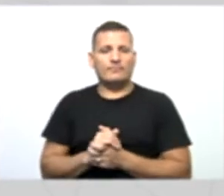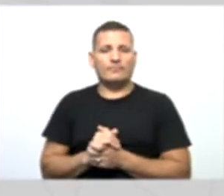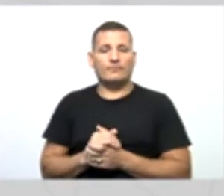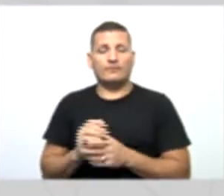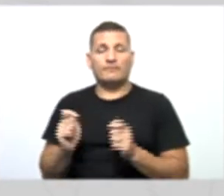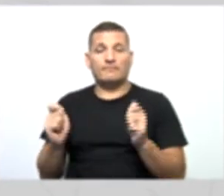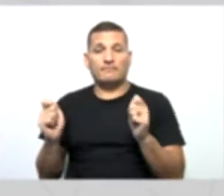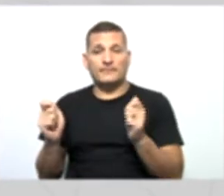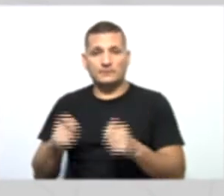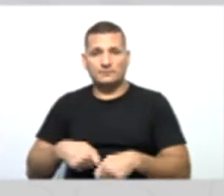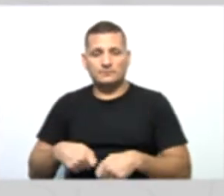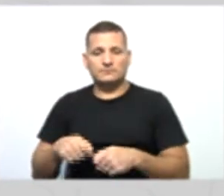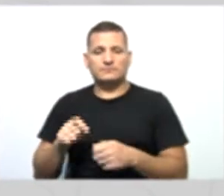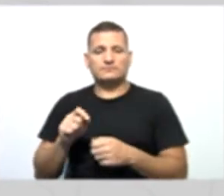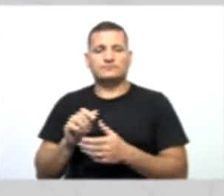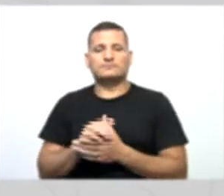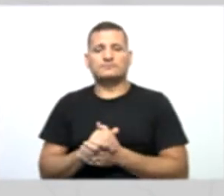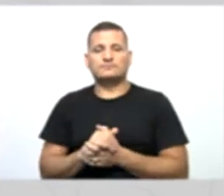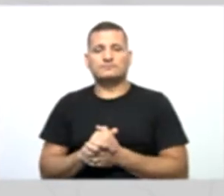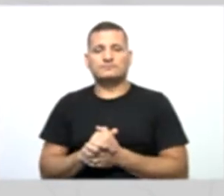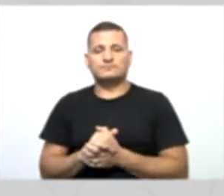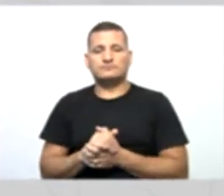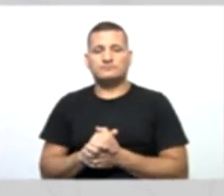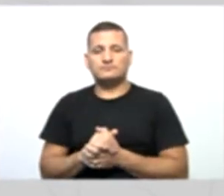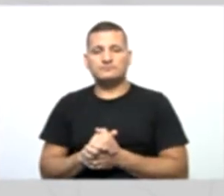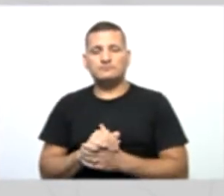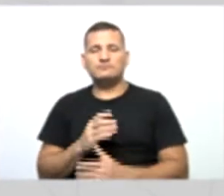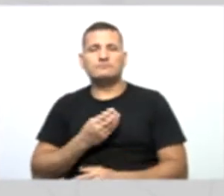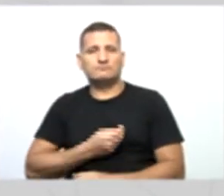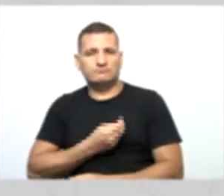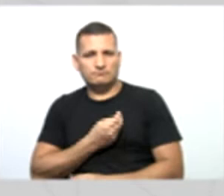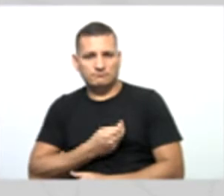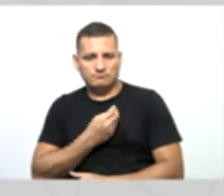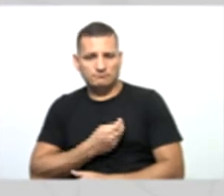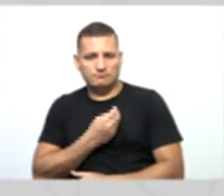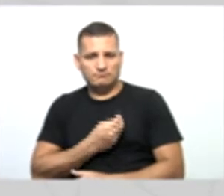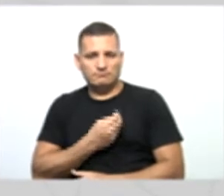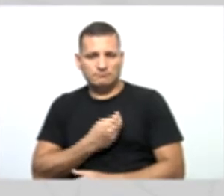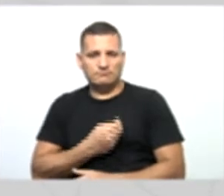que a existência de compartilhamento,